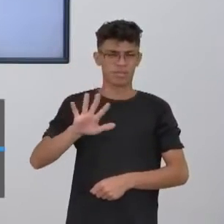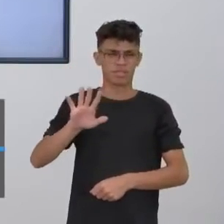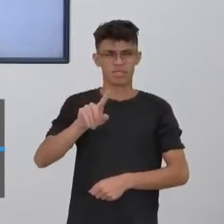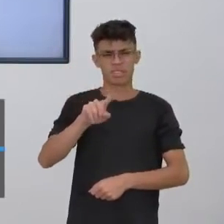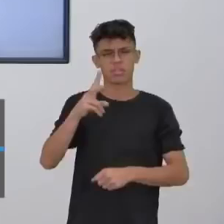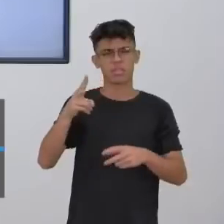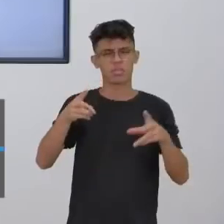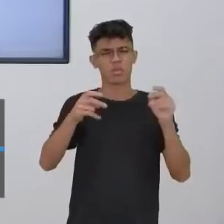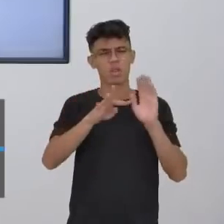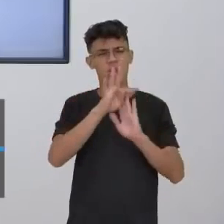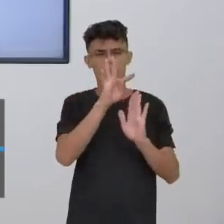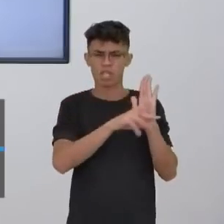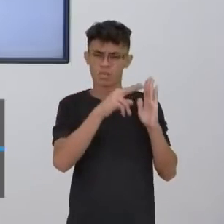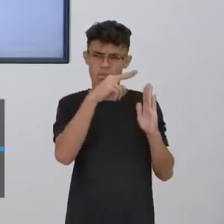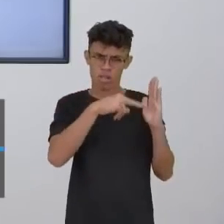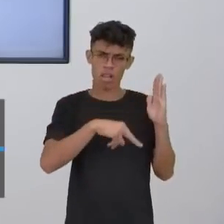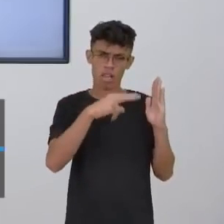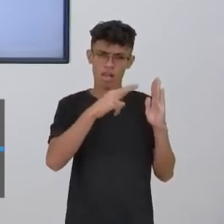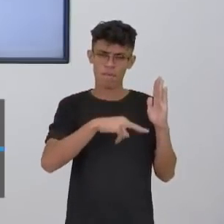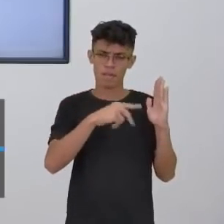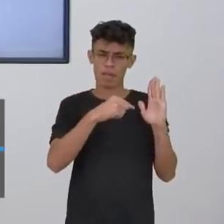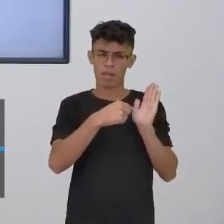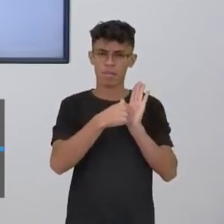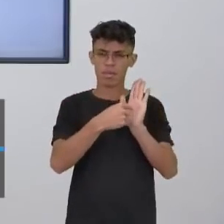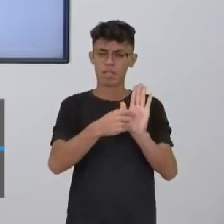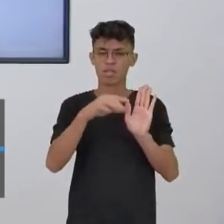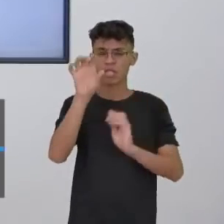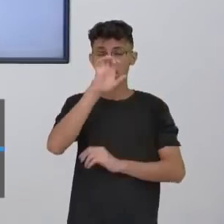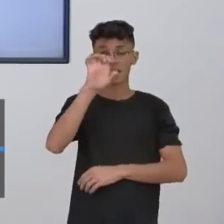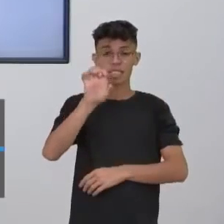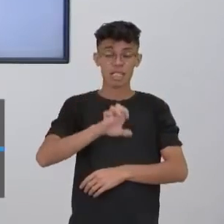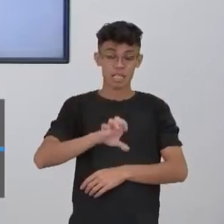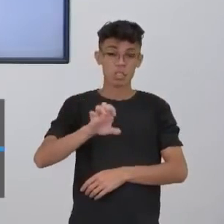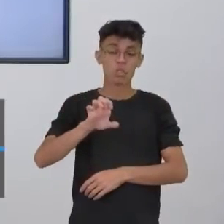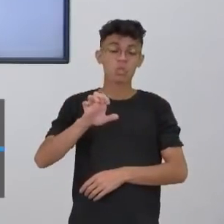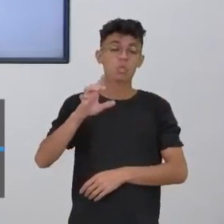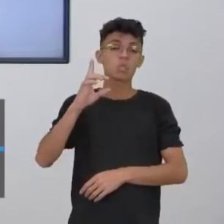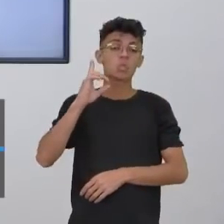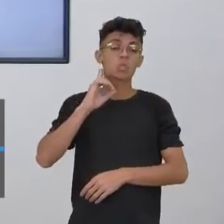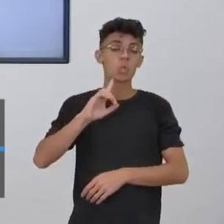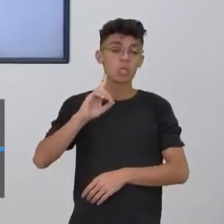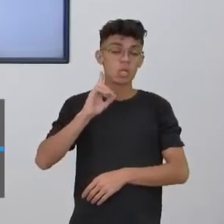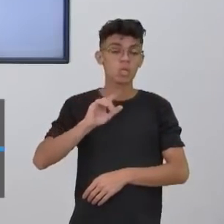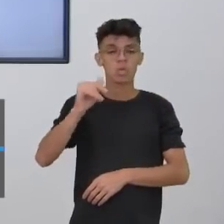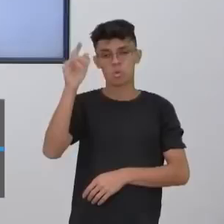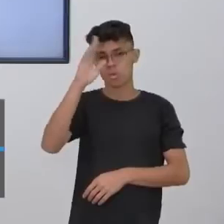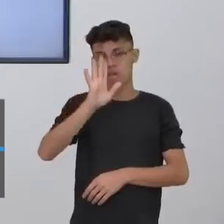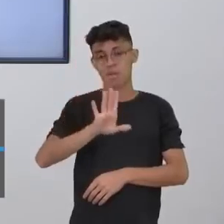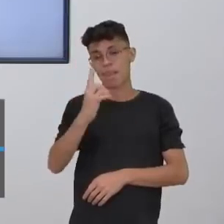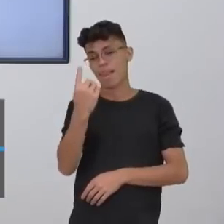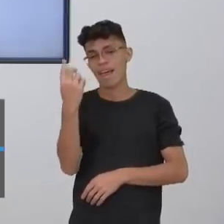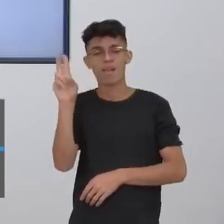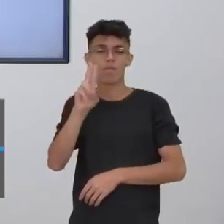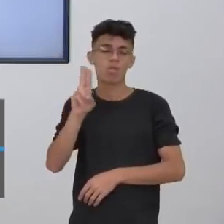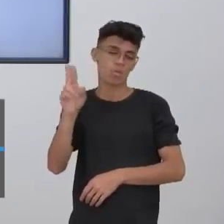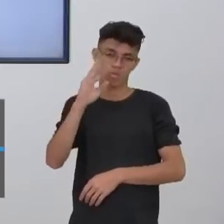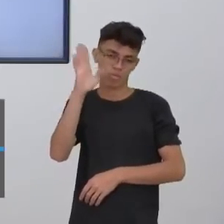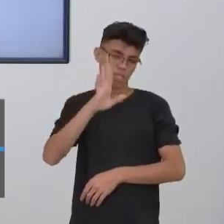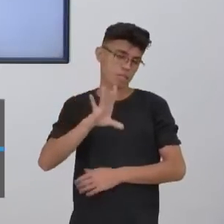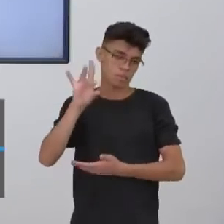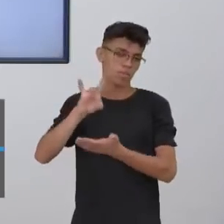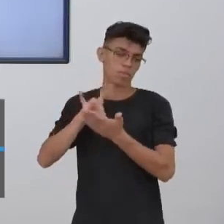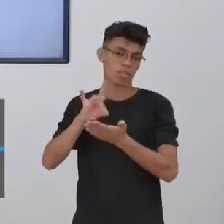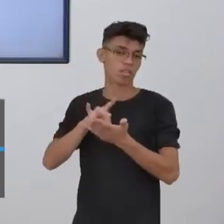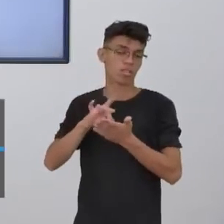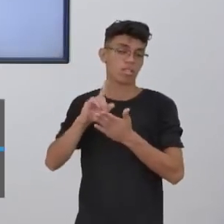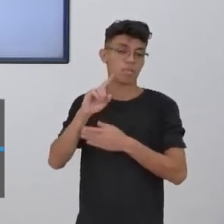repararam que no texto que a gente leu agora há pouco apareceu assim, Estados Unidos do Brasil? Era assim que o Brasil era chamado oficialmente. E